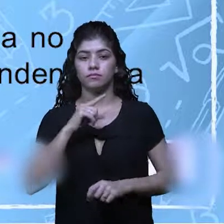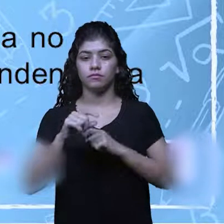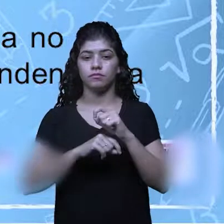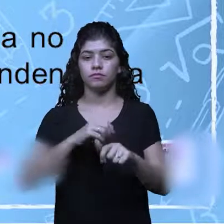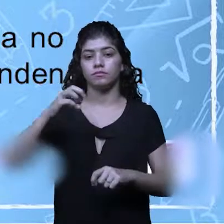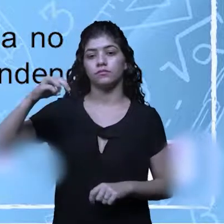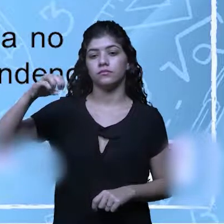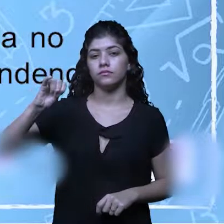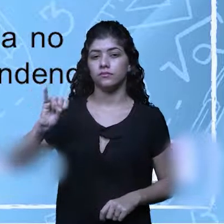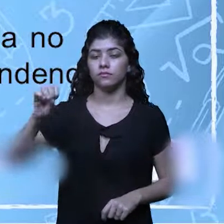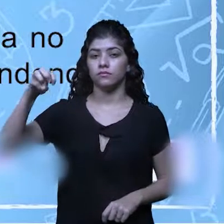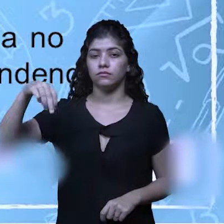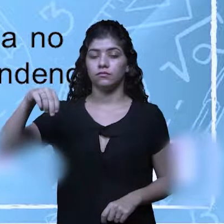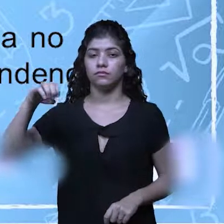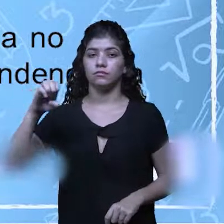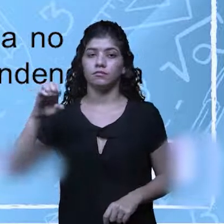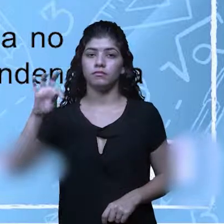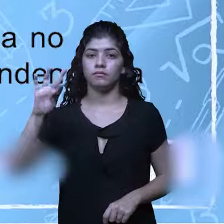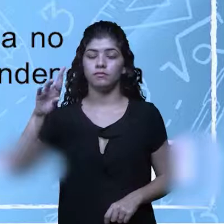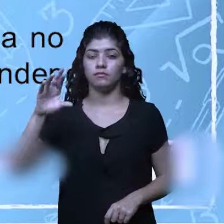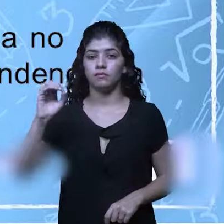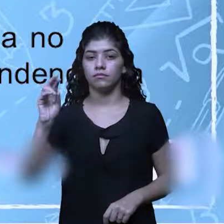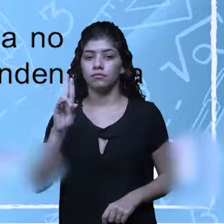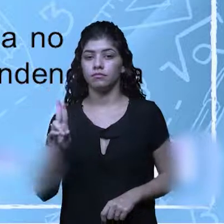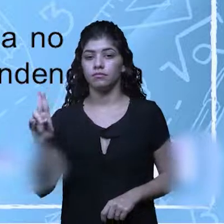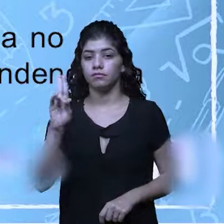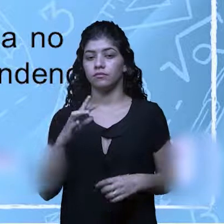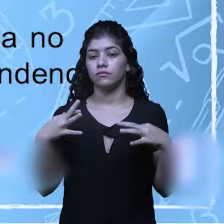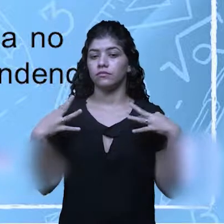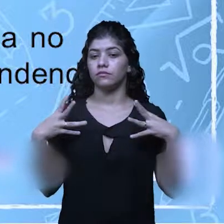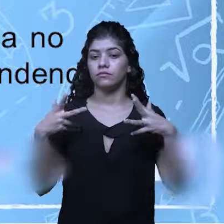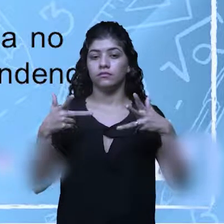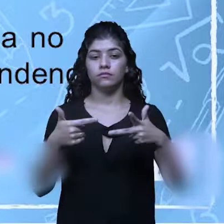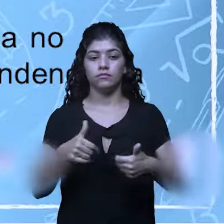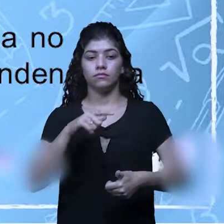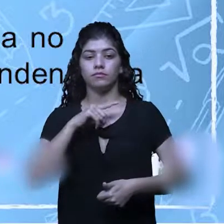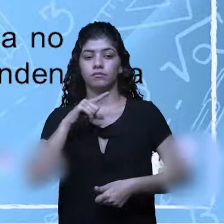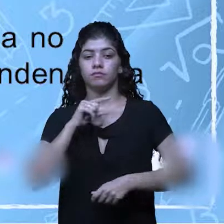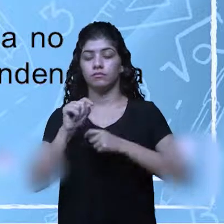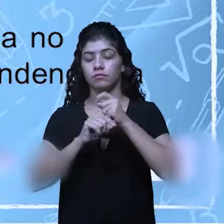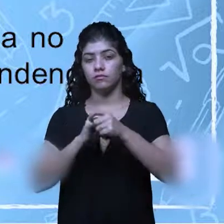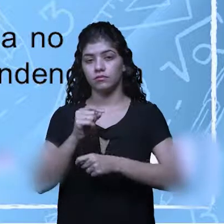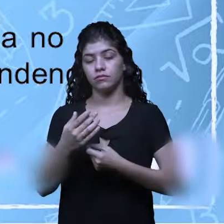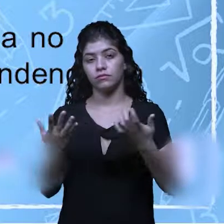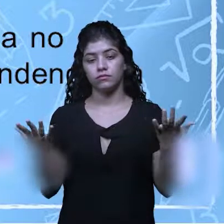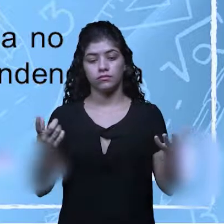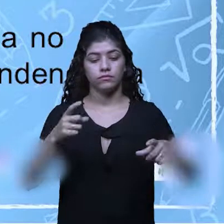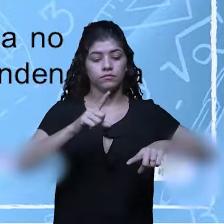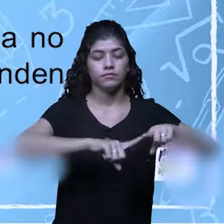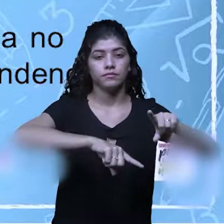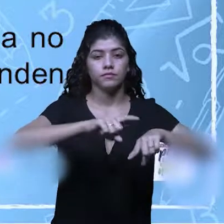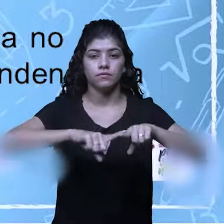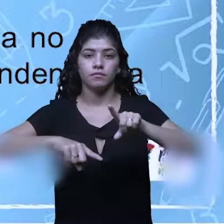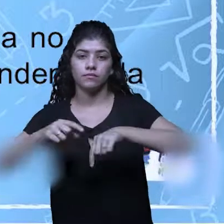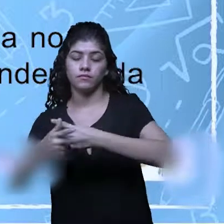certificada pelo Inmetro, e que deve ser aplicada a todos os instrumentos que interfiram diretamente na